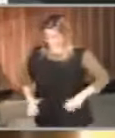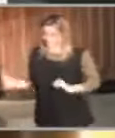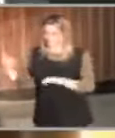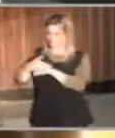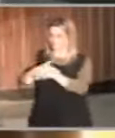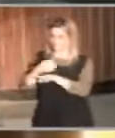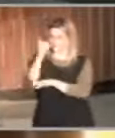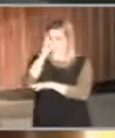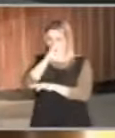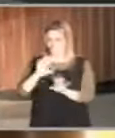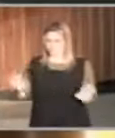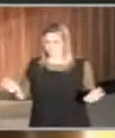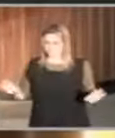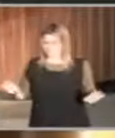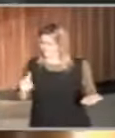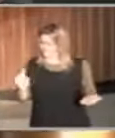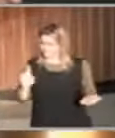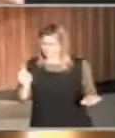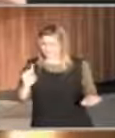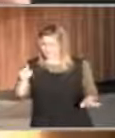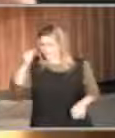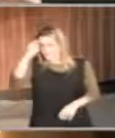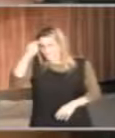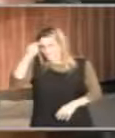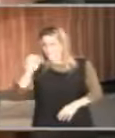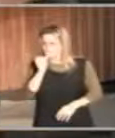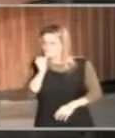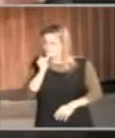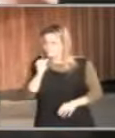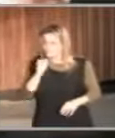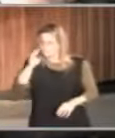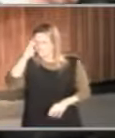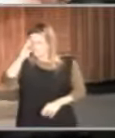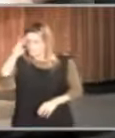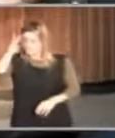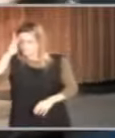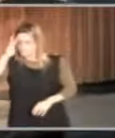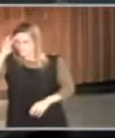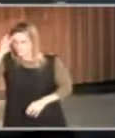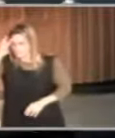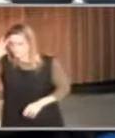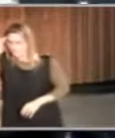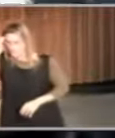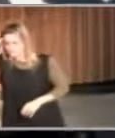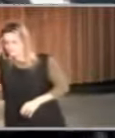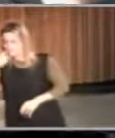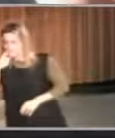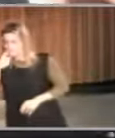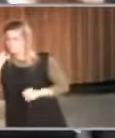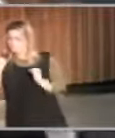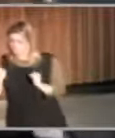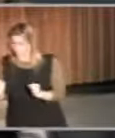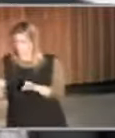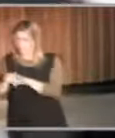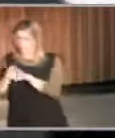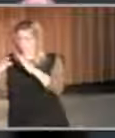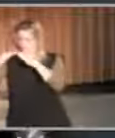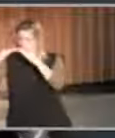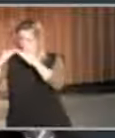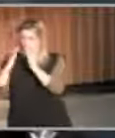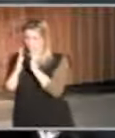o templo é o lugar onde a gente descobre que nós não somos um pequenino povo distante